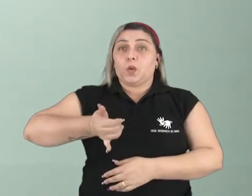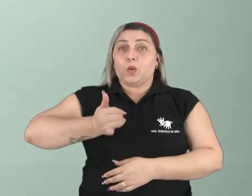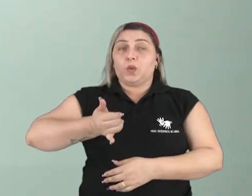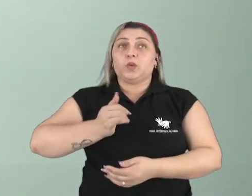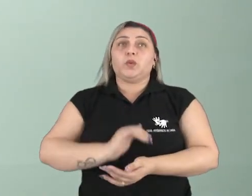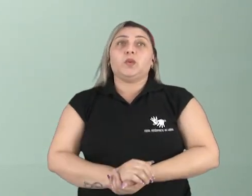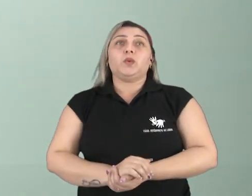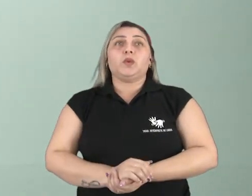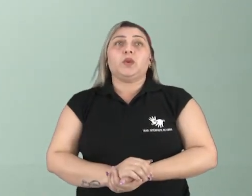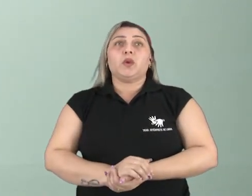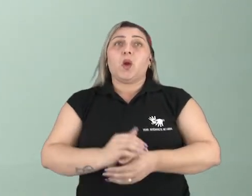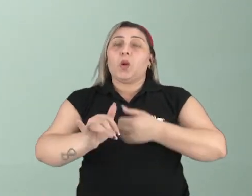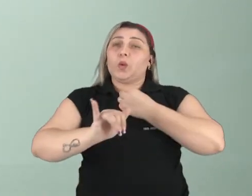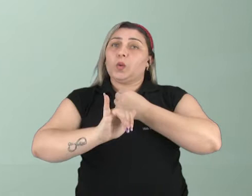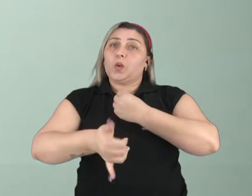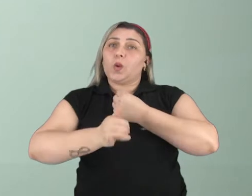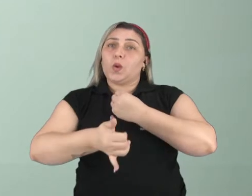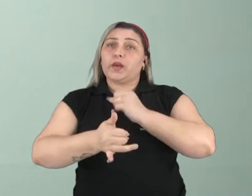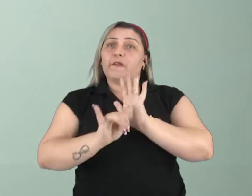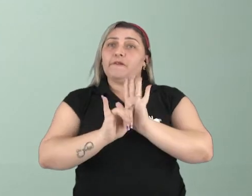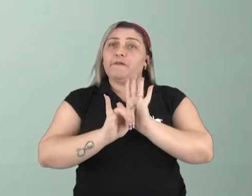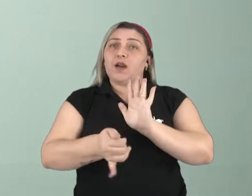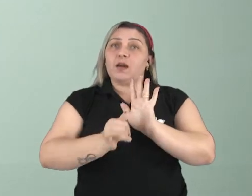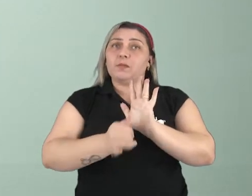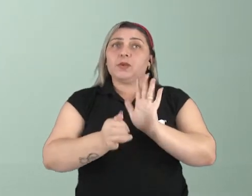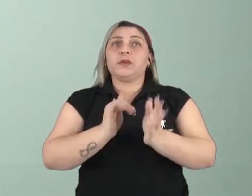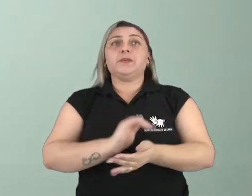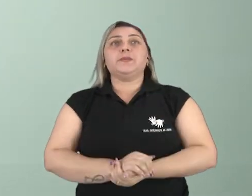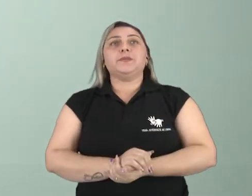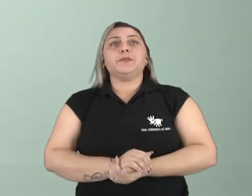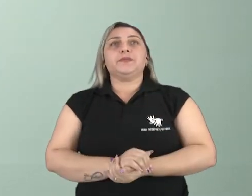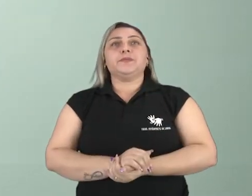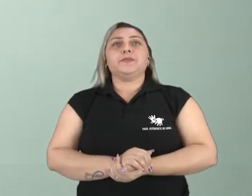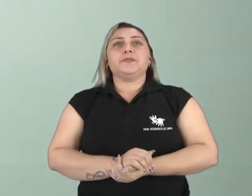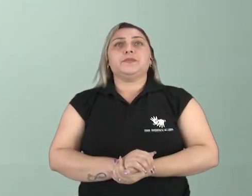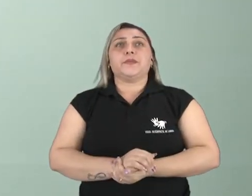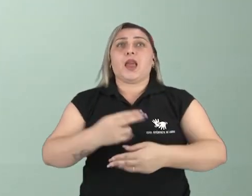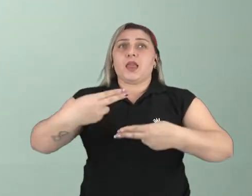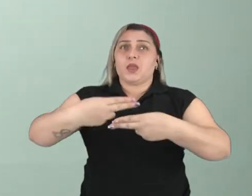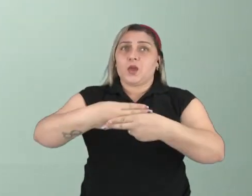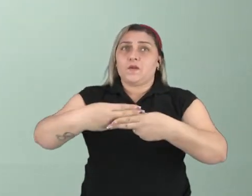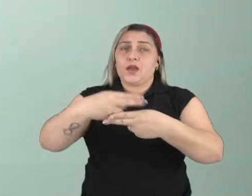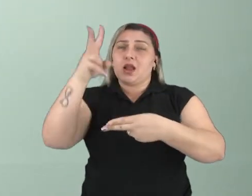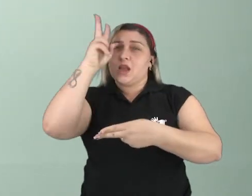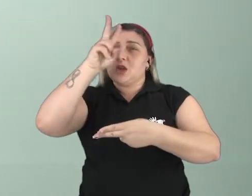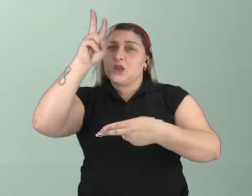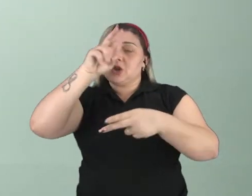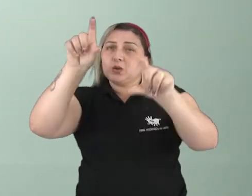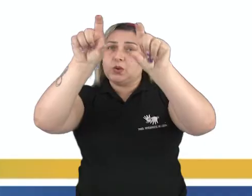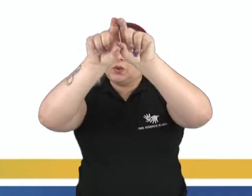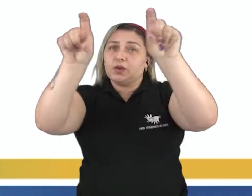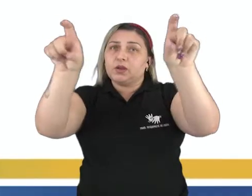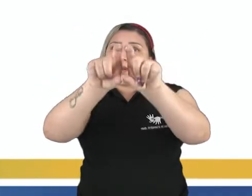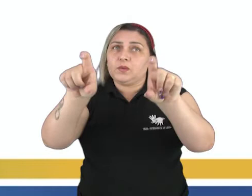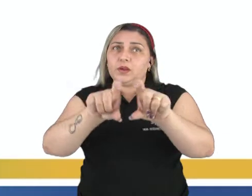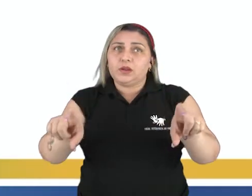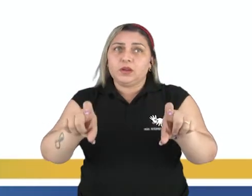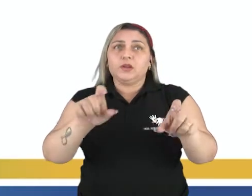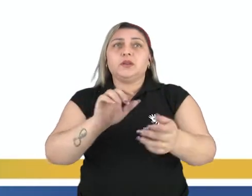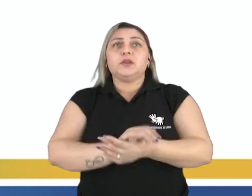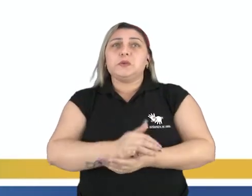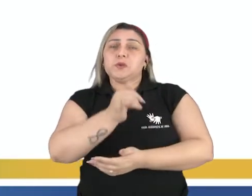narração contar falar né então nós temos aqui contos crônicas fábulas novelas